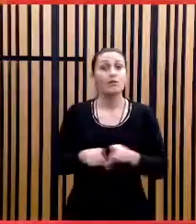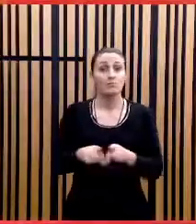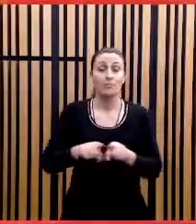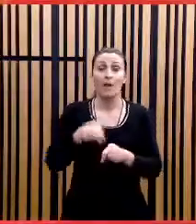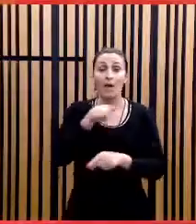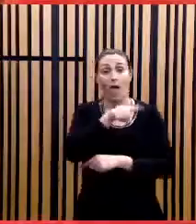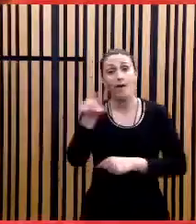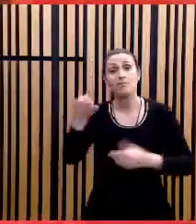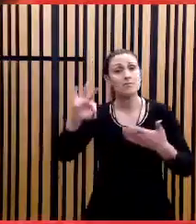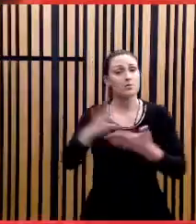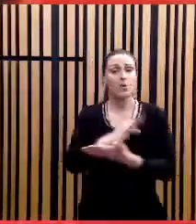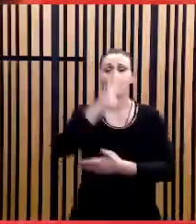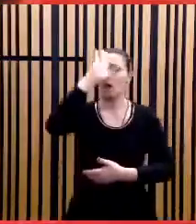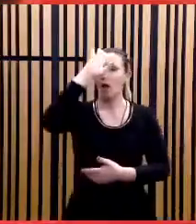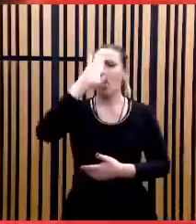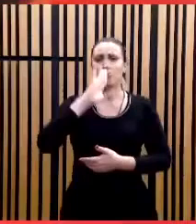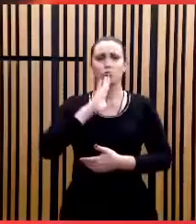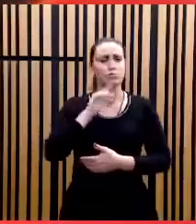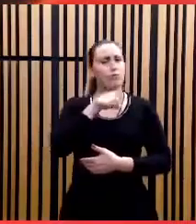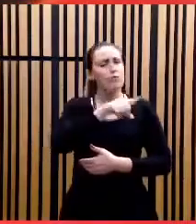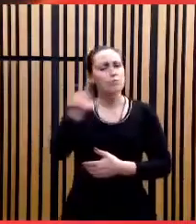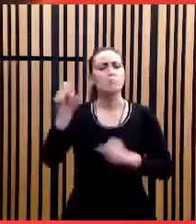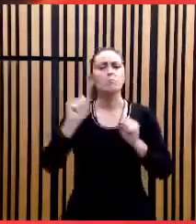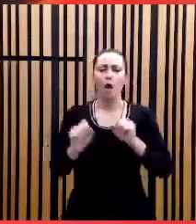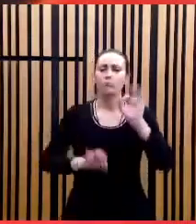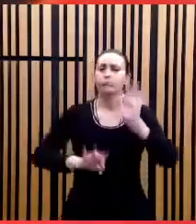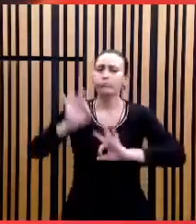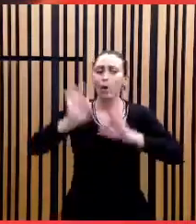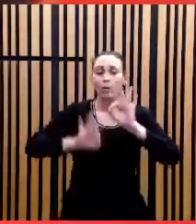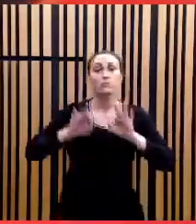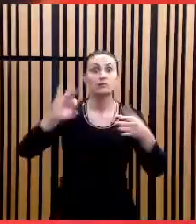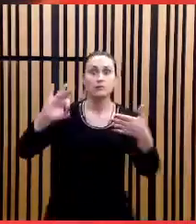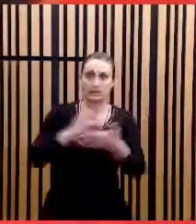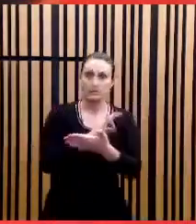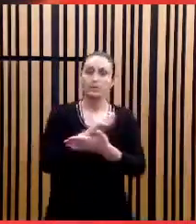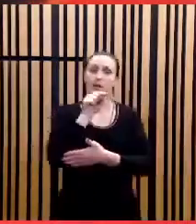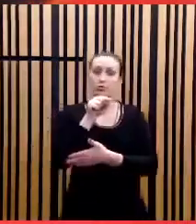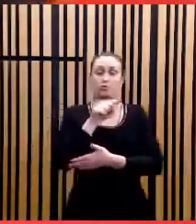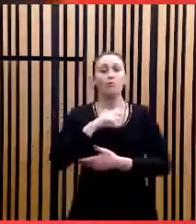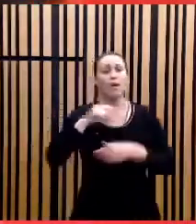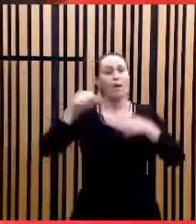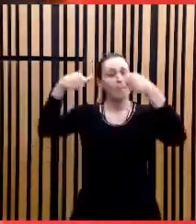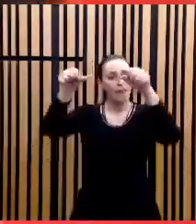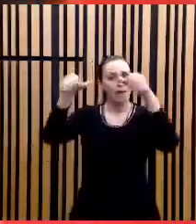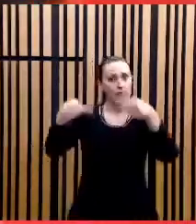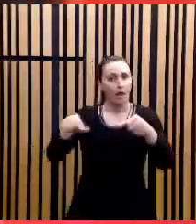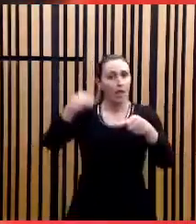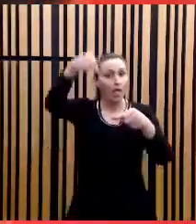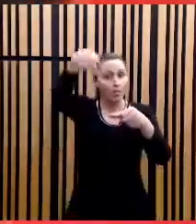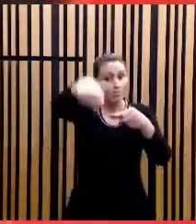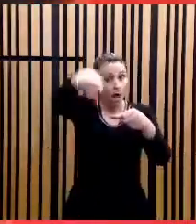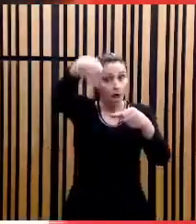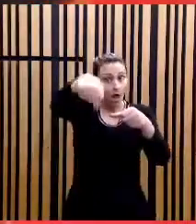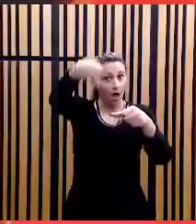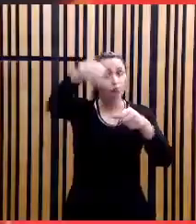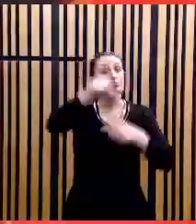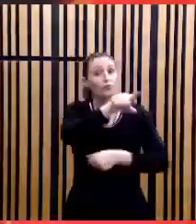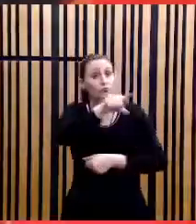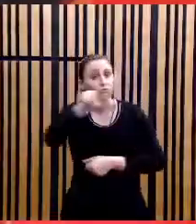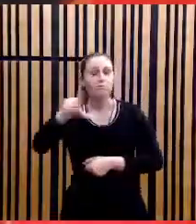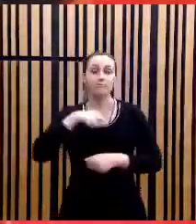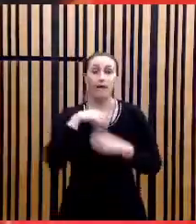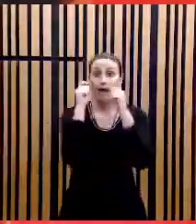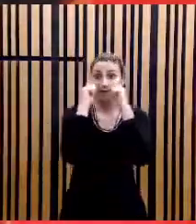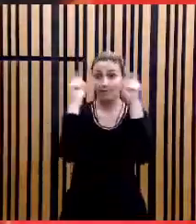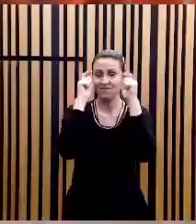são totalmente gratuitas, então se programem para fazer essa inscrição clicando no banner aqui embaixo. E fiquem ligados que a